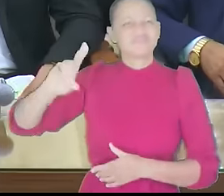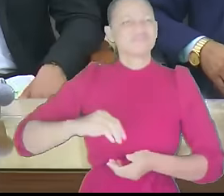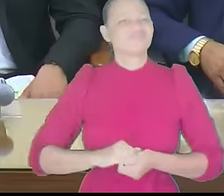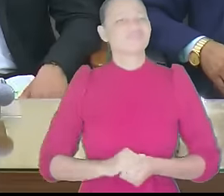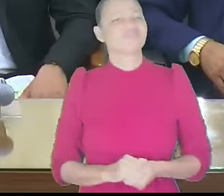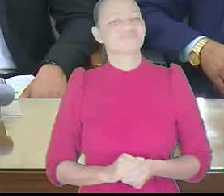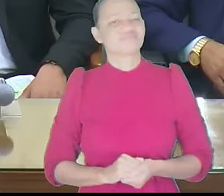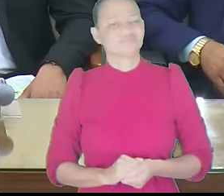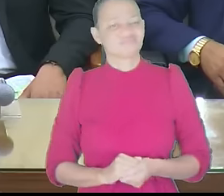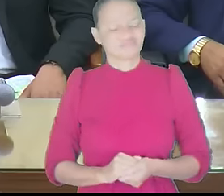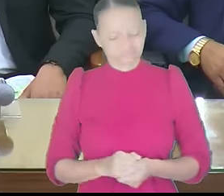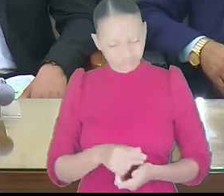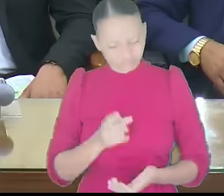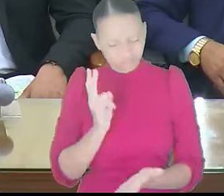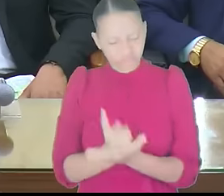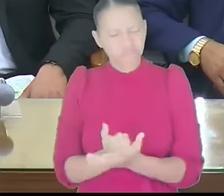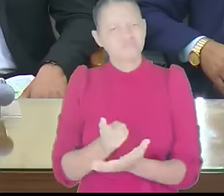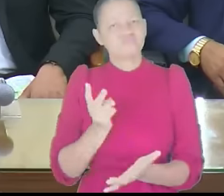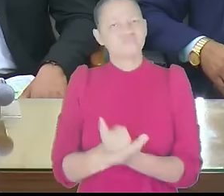Estou ali, no meu lugar.